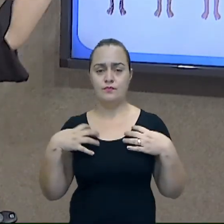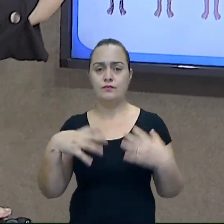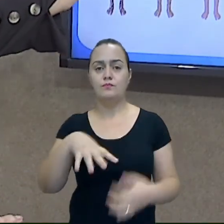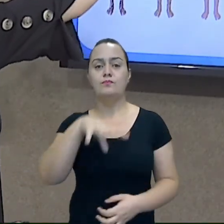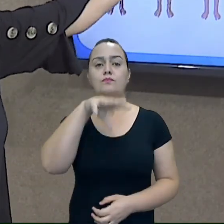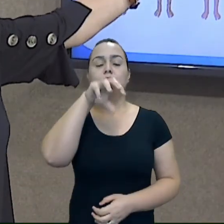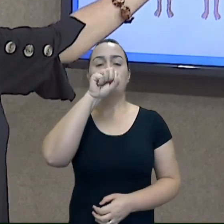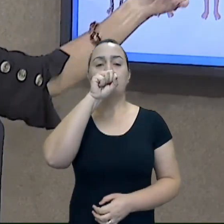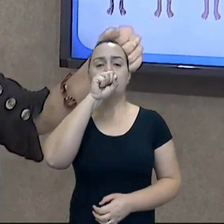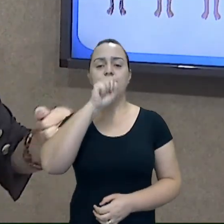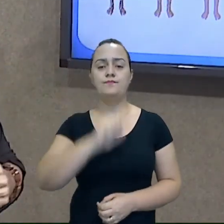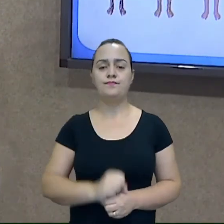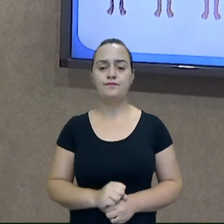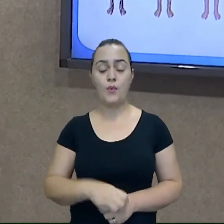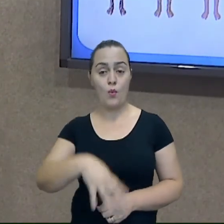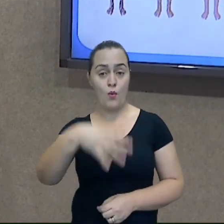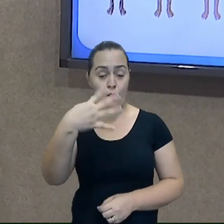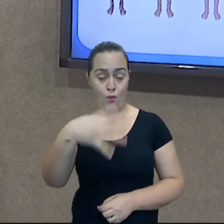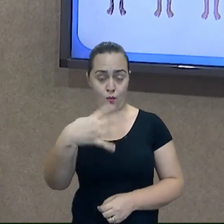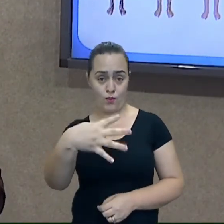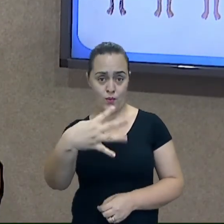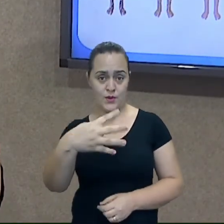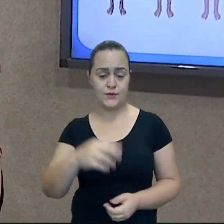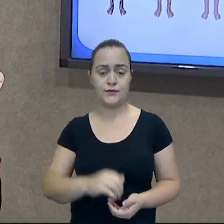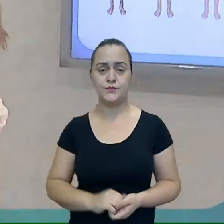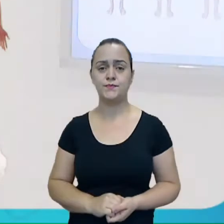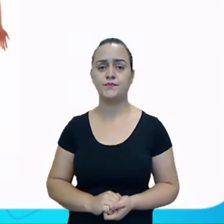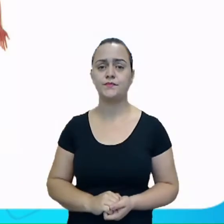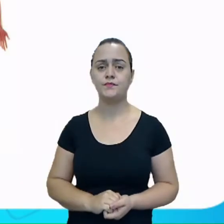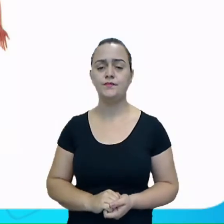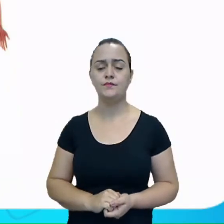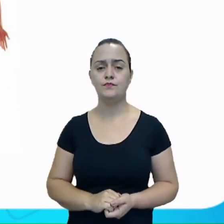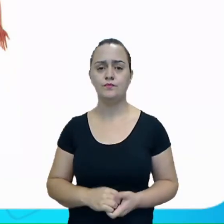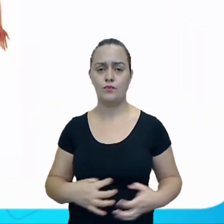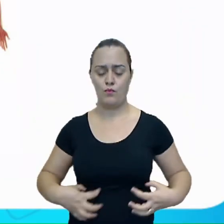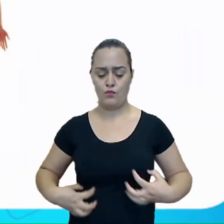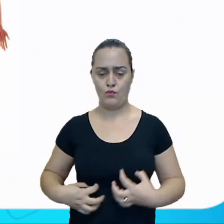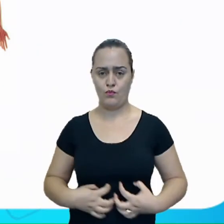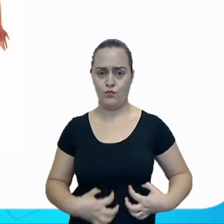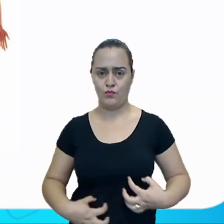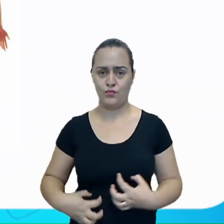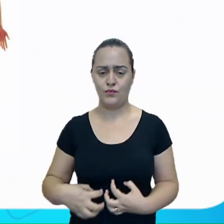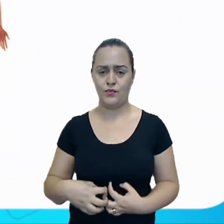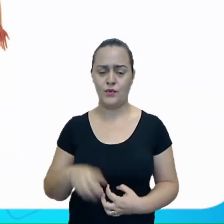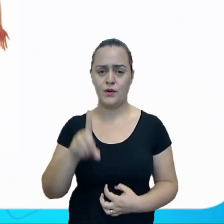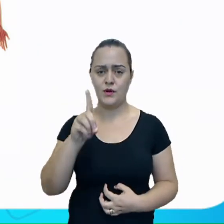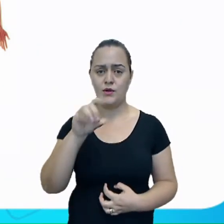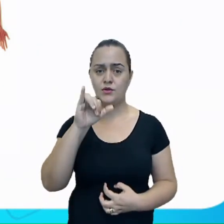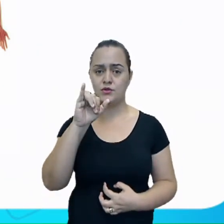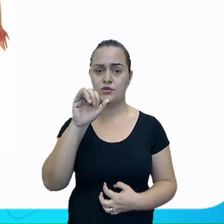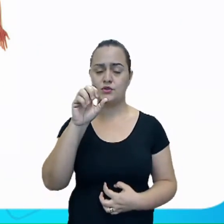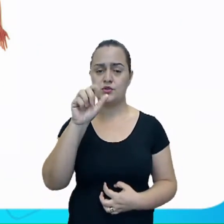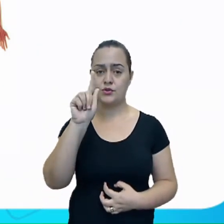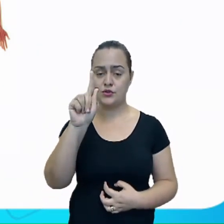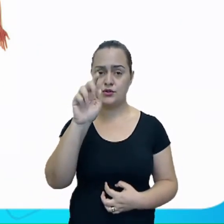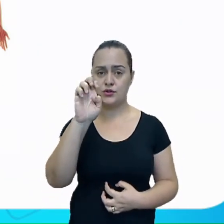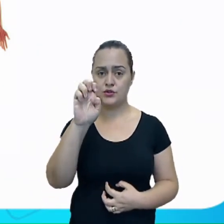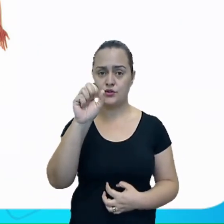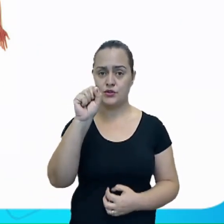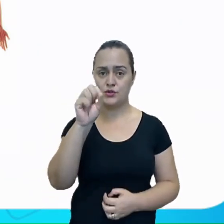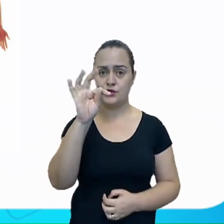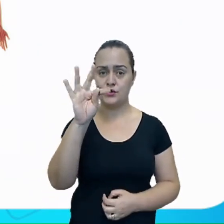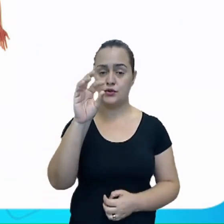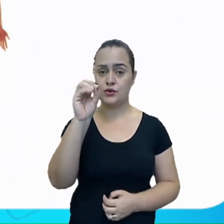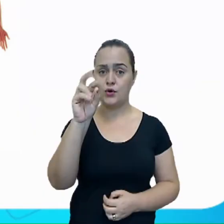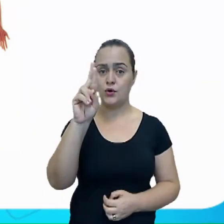respiratório. Em seguida, o sistema digestório. A seguir, olha o que o